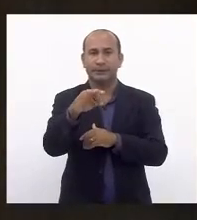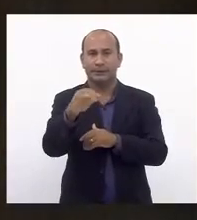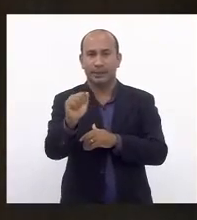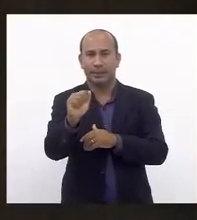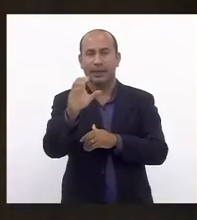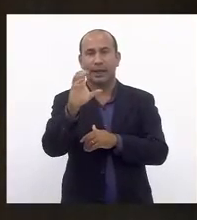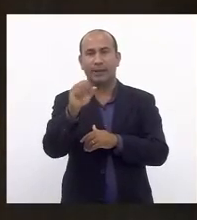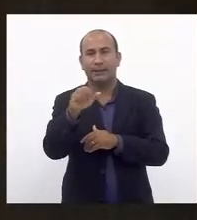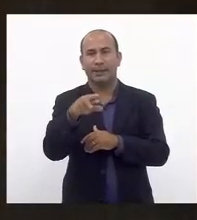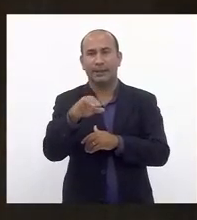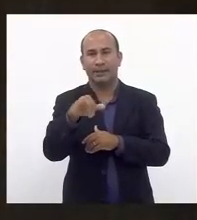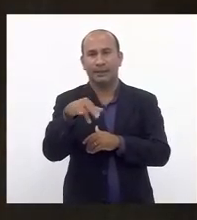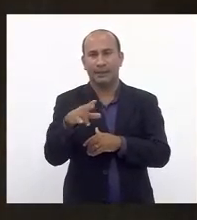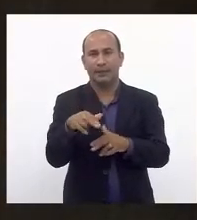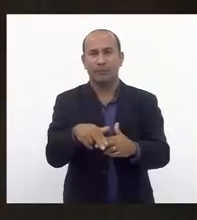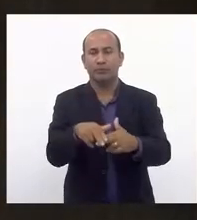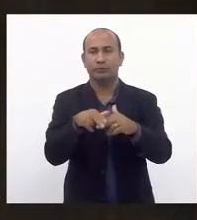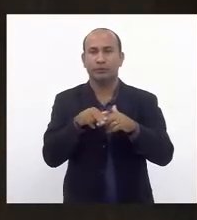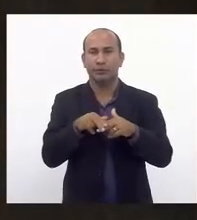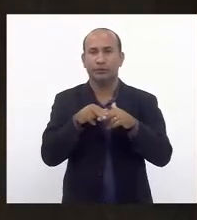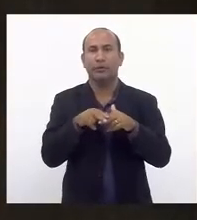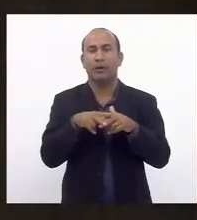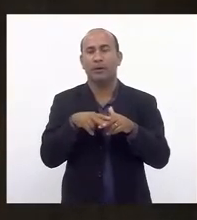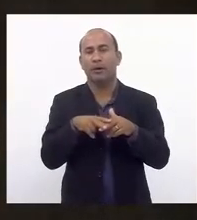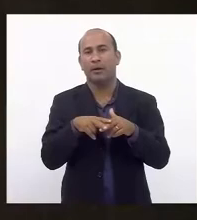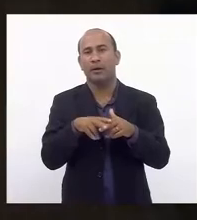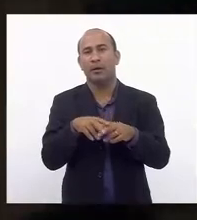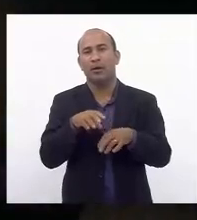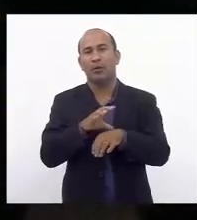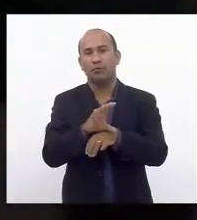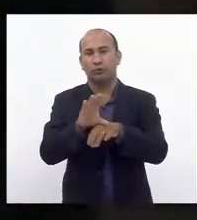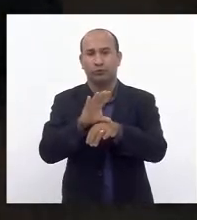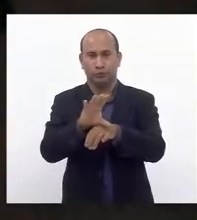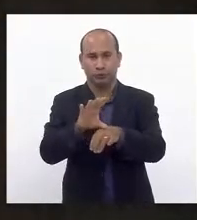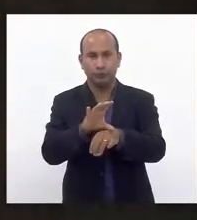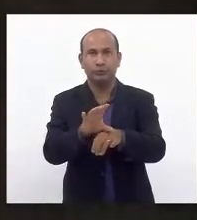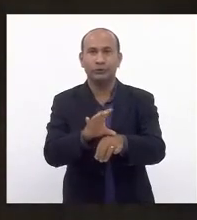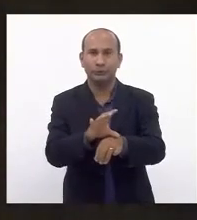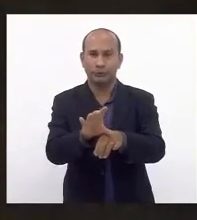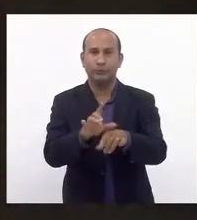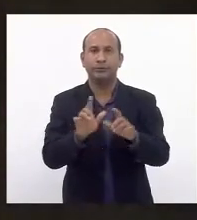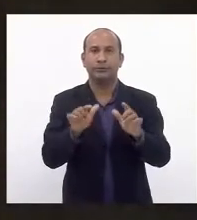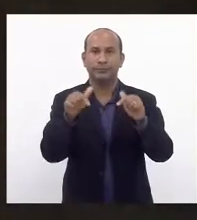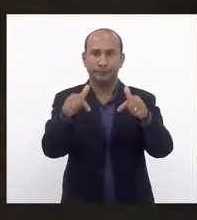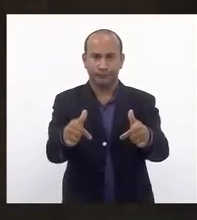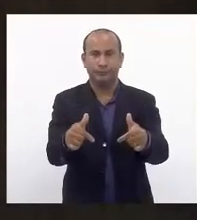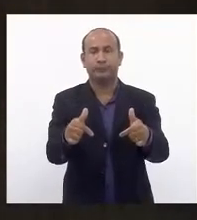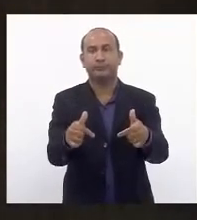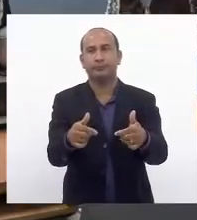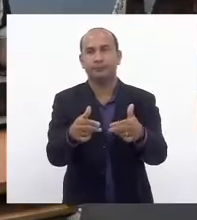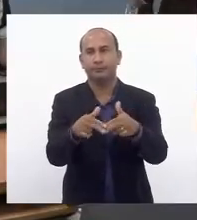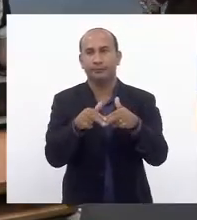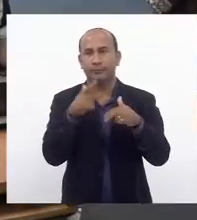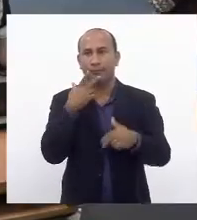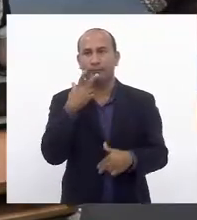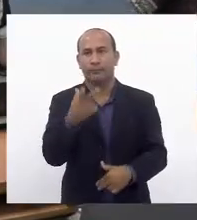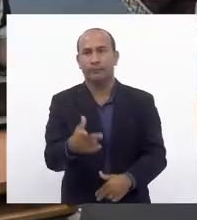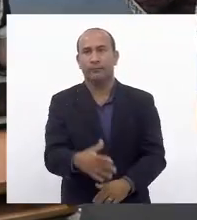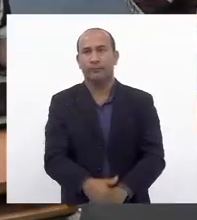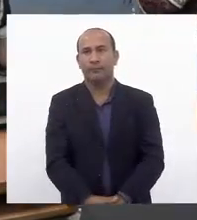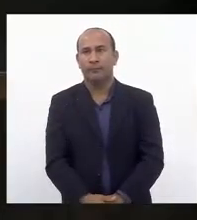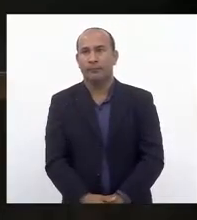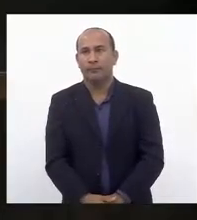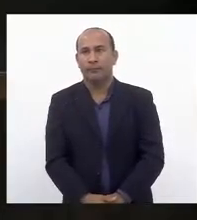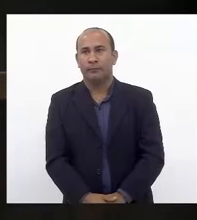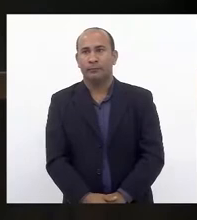Assim posto, na forma, o parecer é pela constitucionalidade, função desses argumentos.